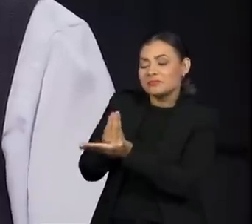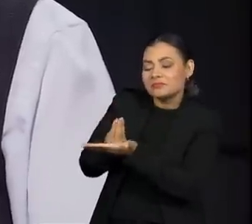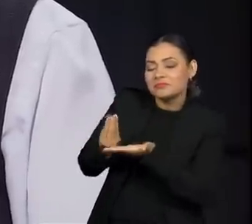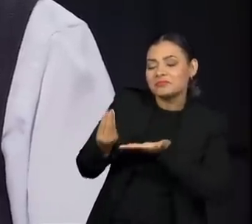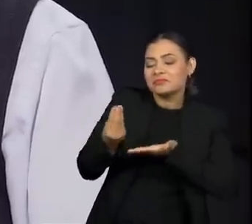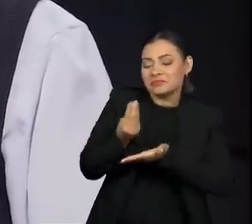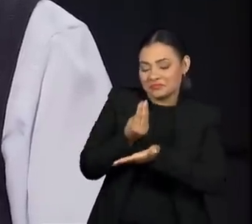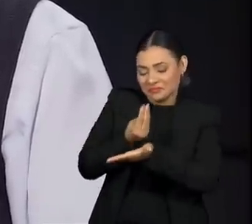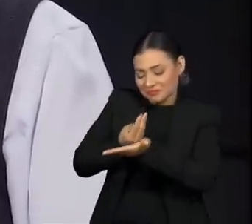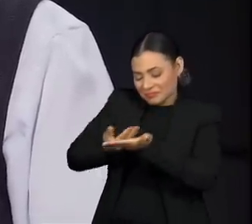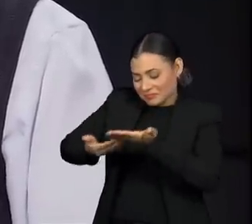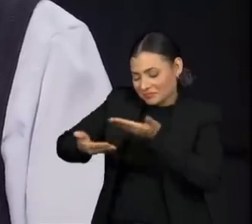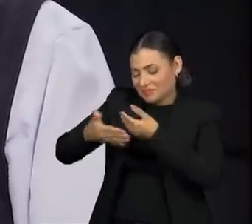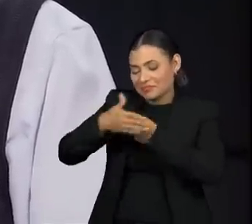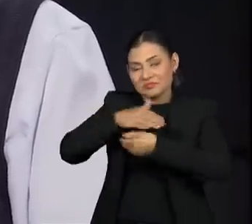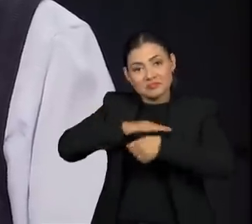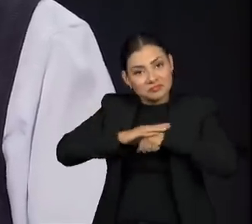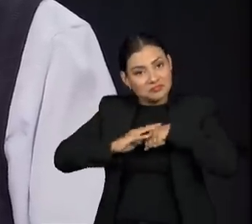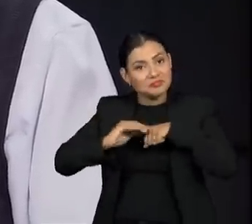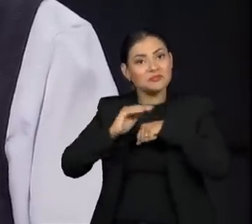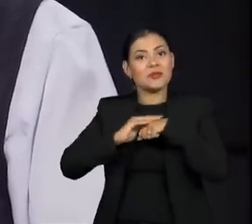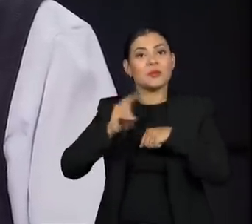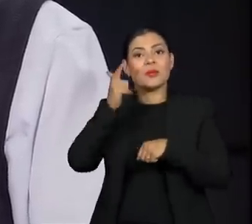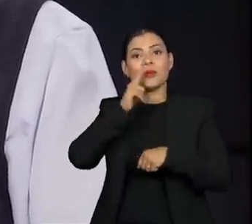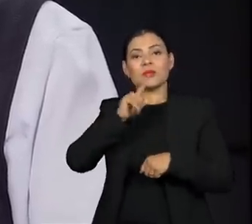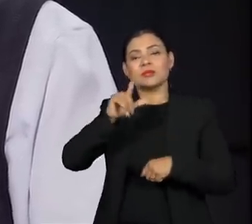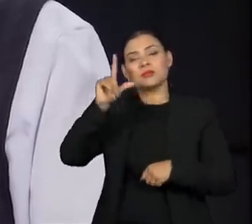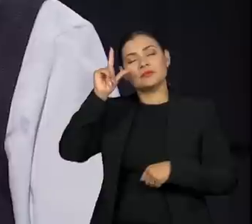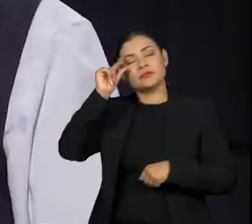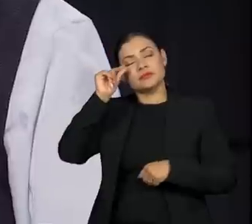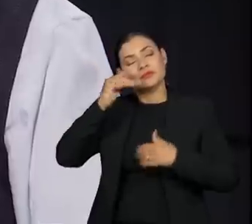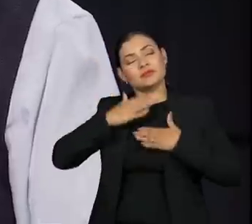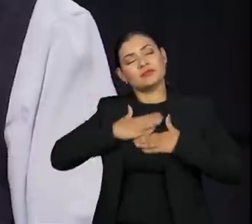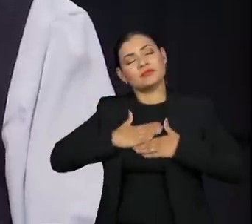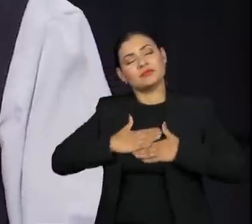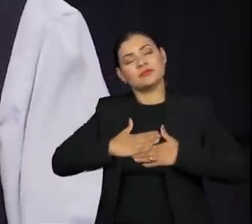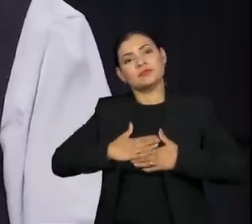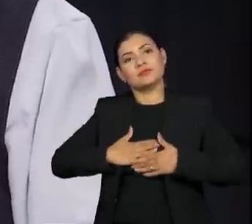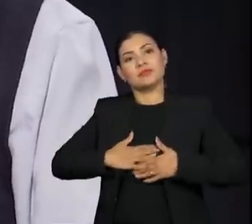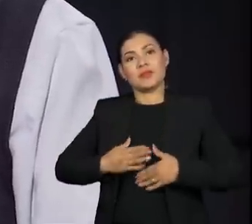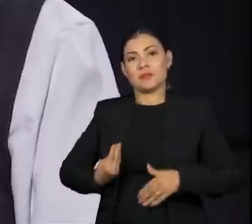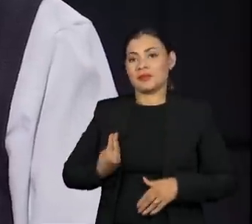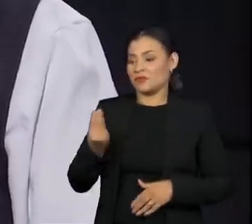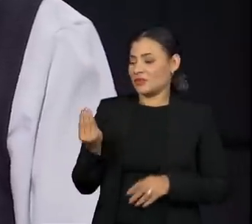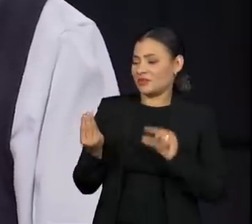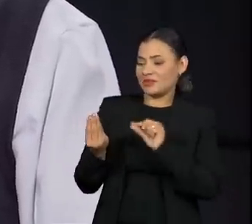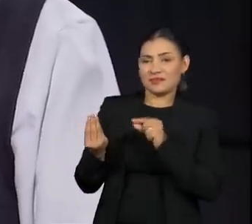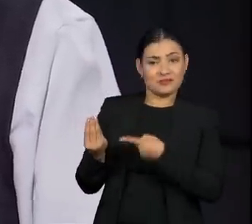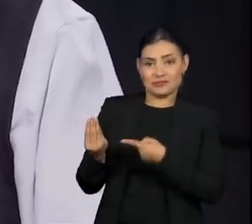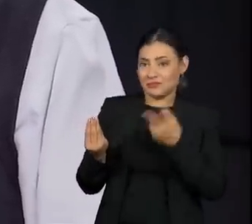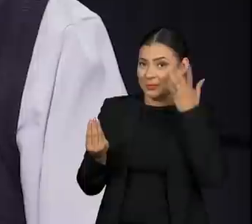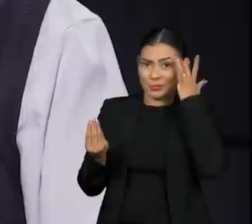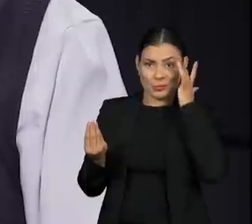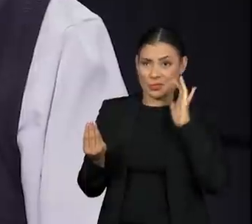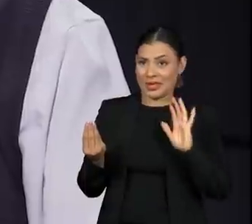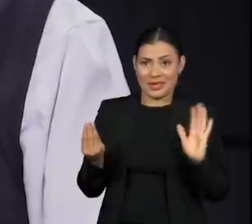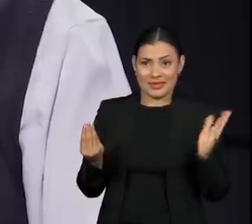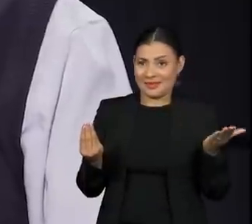e se sentir digamos sossegado para poder dormir bem de um dia para o outro mas eu não saberia dizer o que é a vida